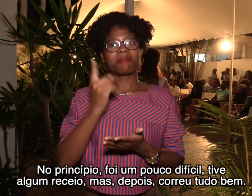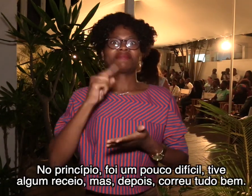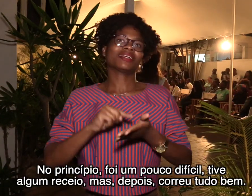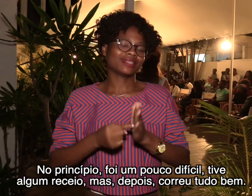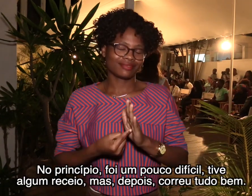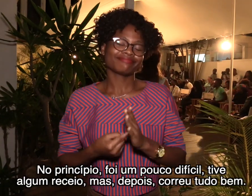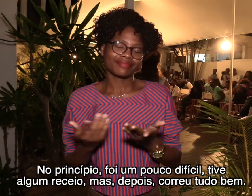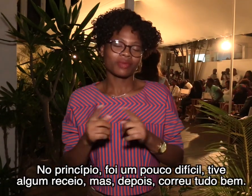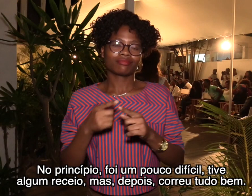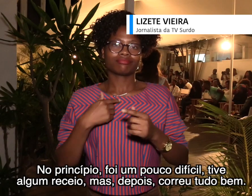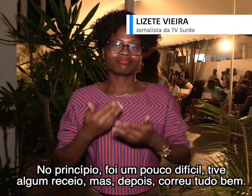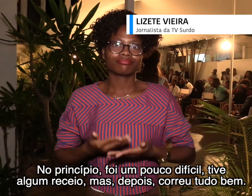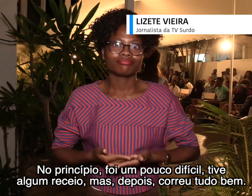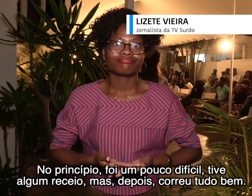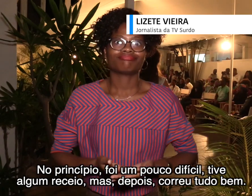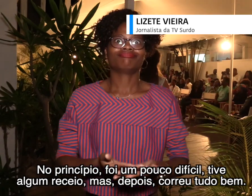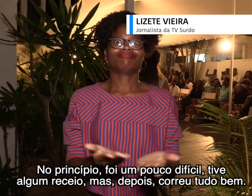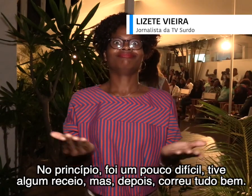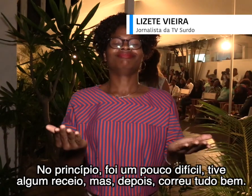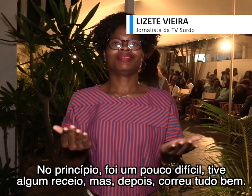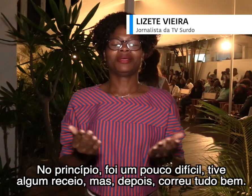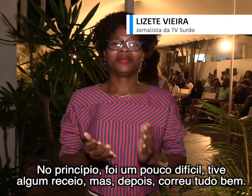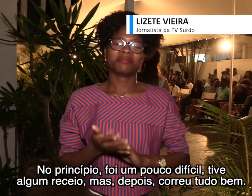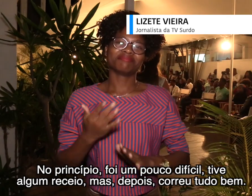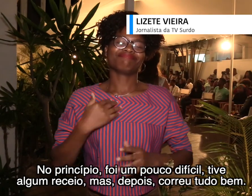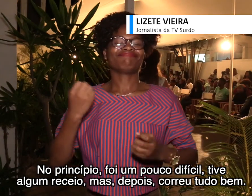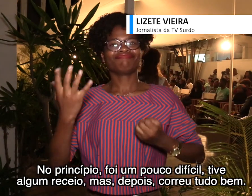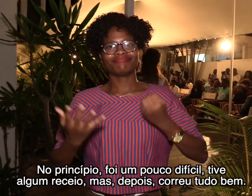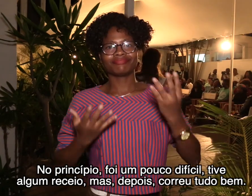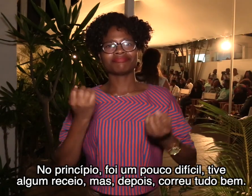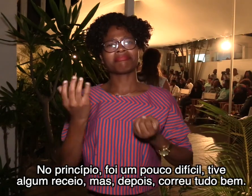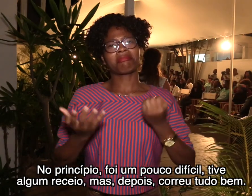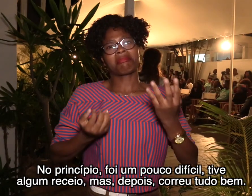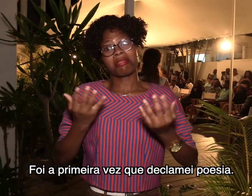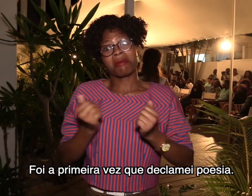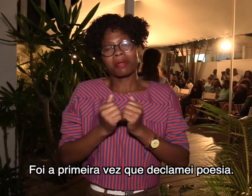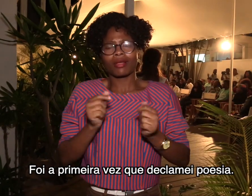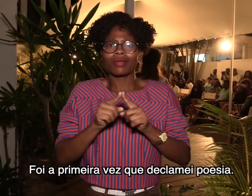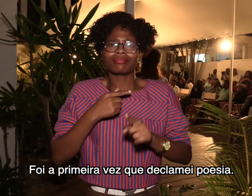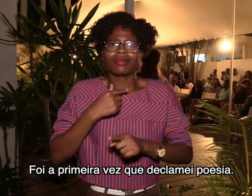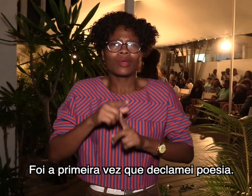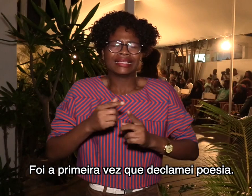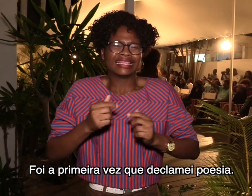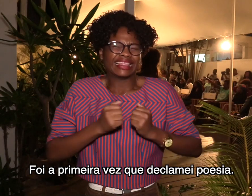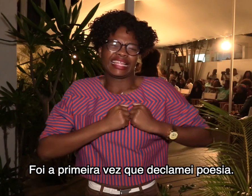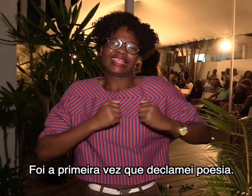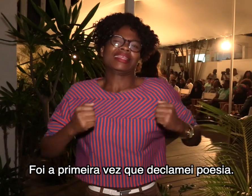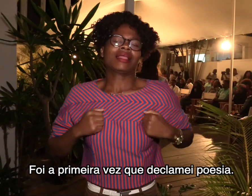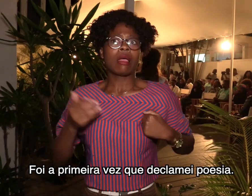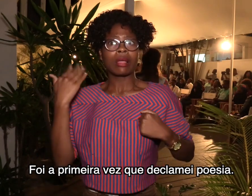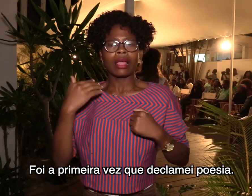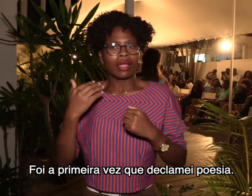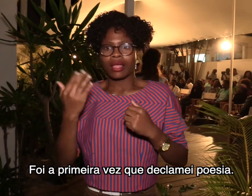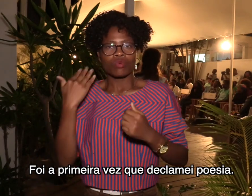foi um pouco difícil. Tive algum receio, mas depois correu tudo bem. Foi a primeira vez